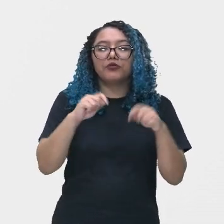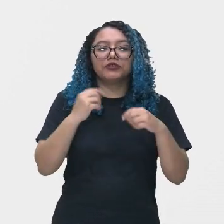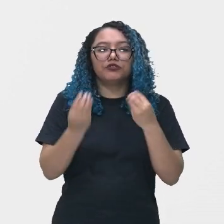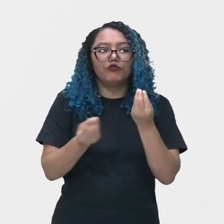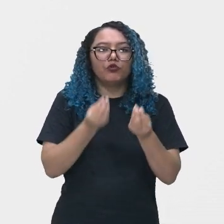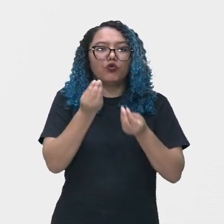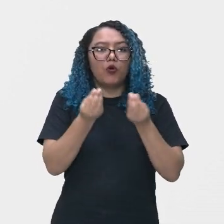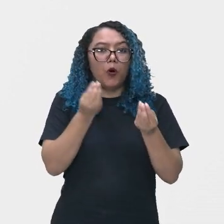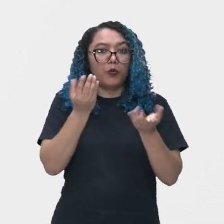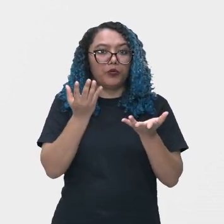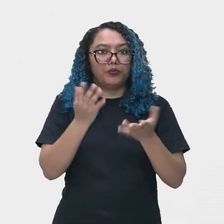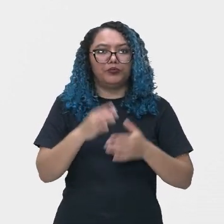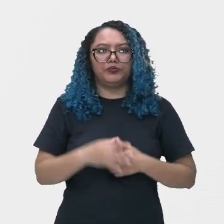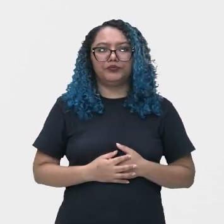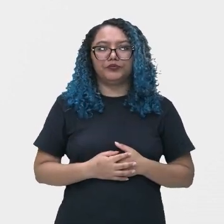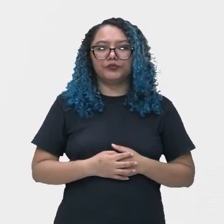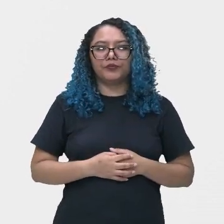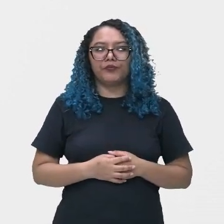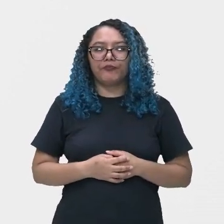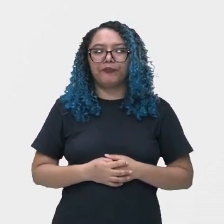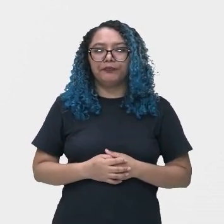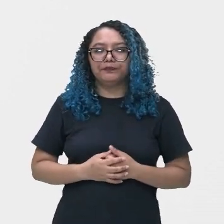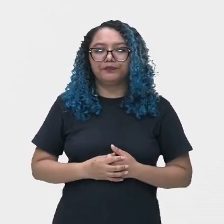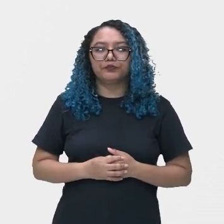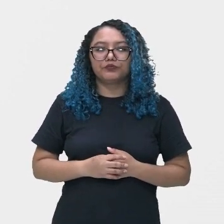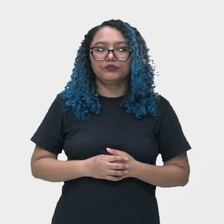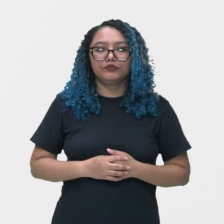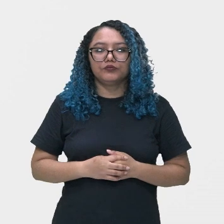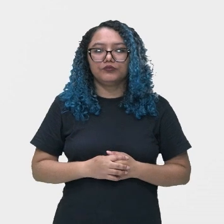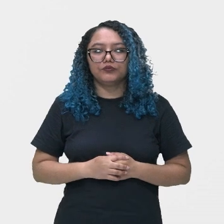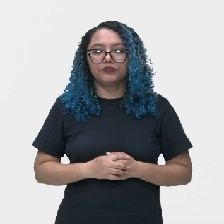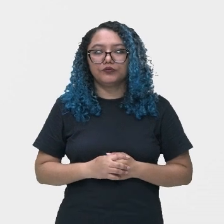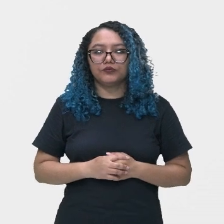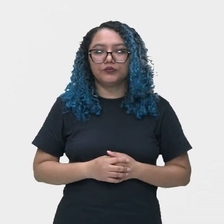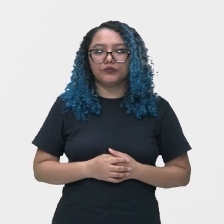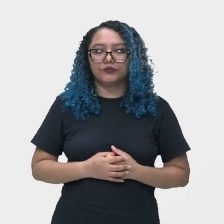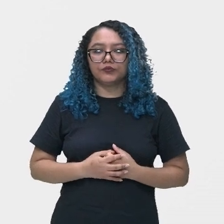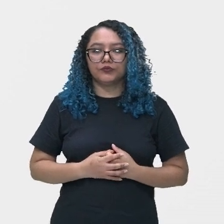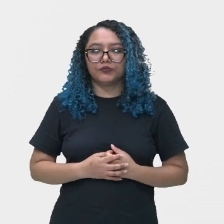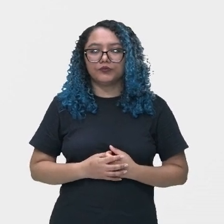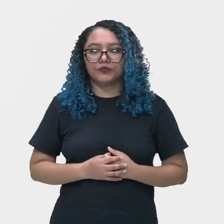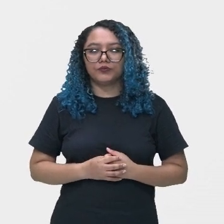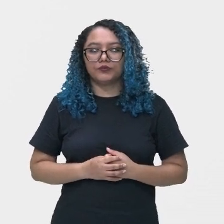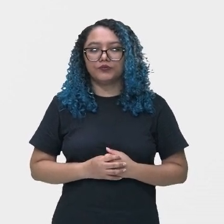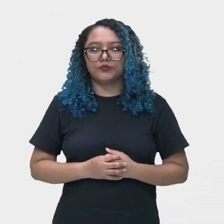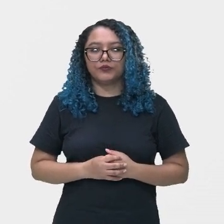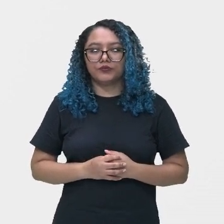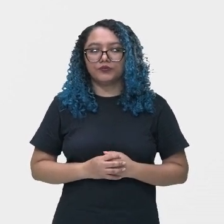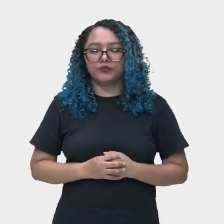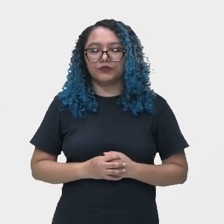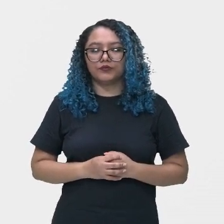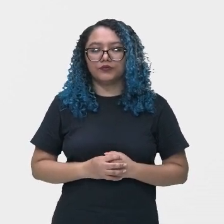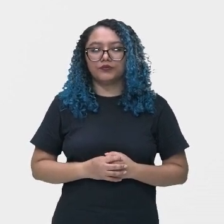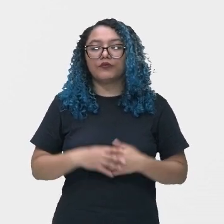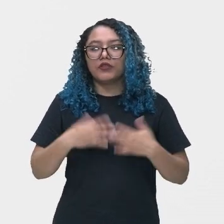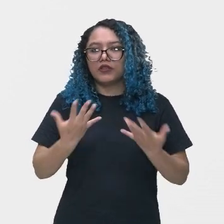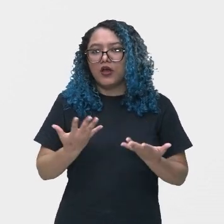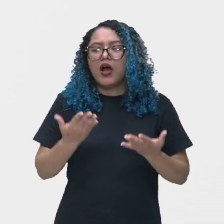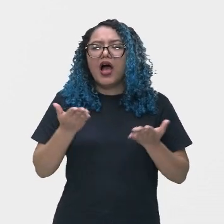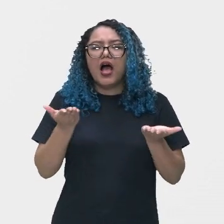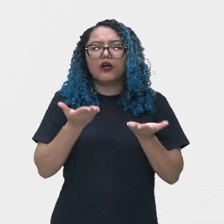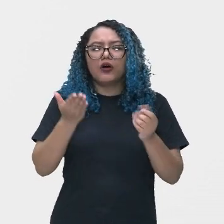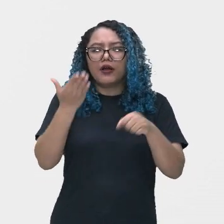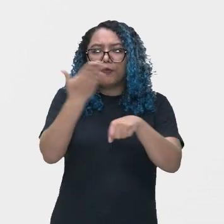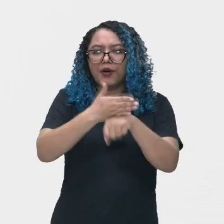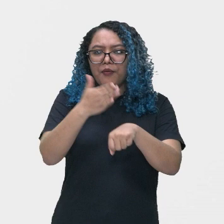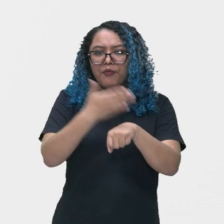situações. Vamos lá, tá? Vejam aqui comigo. Aqui, ó, eu vou fazer uma atividade com vocês de